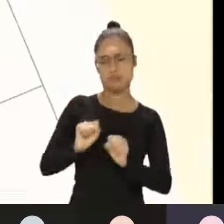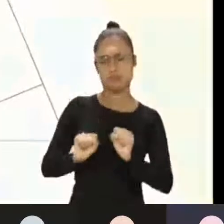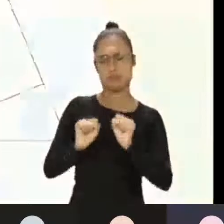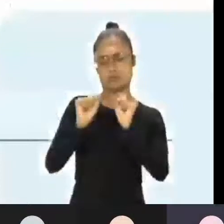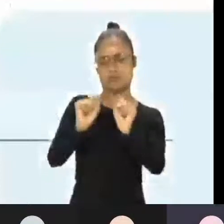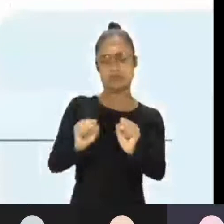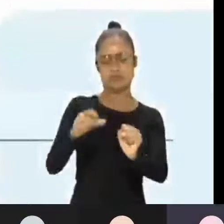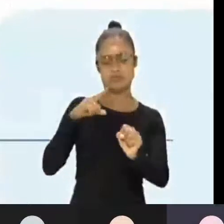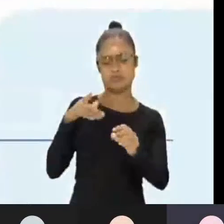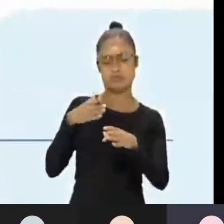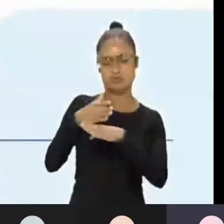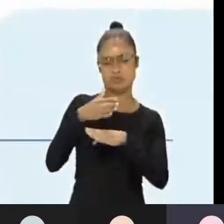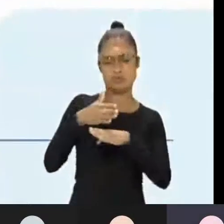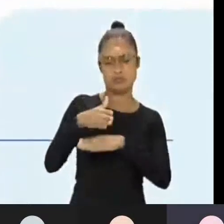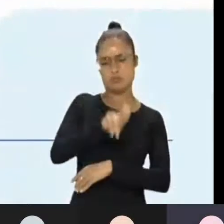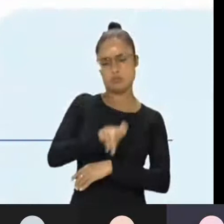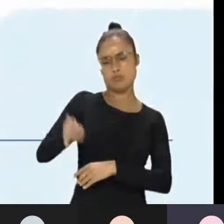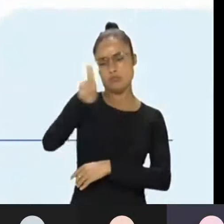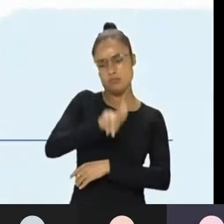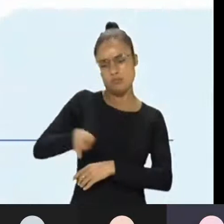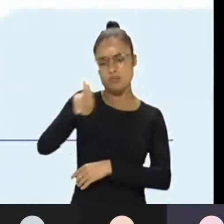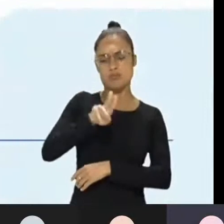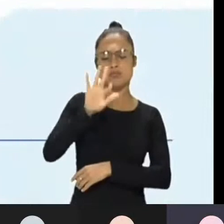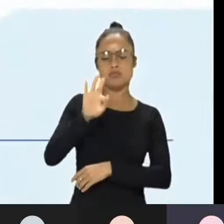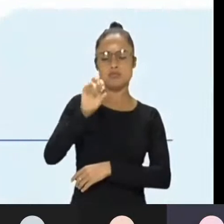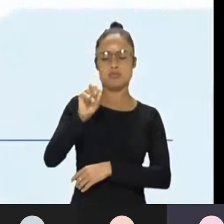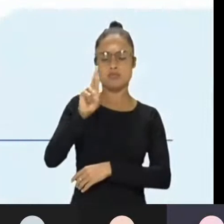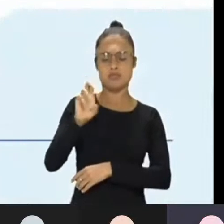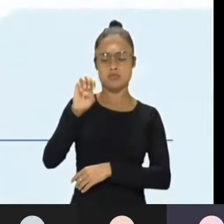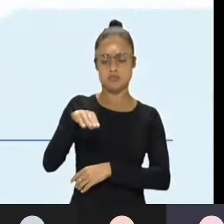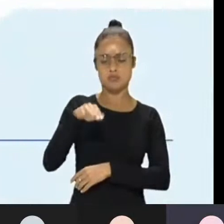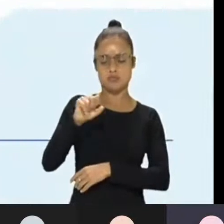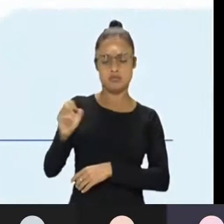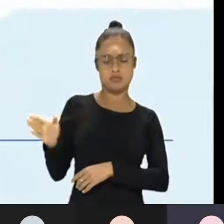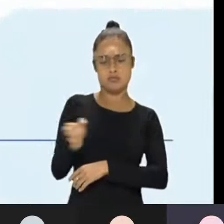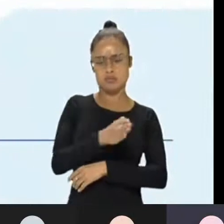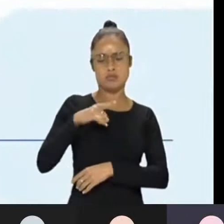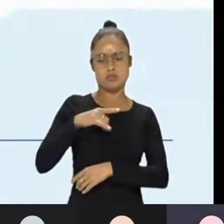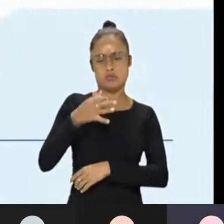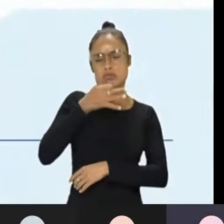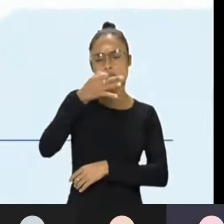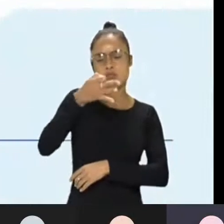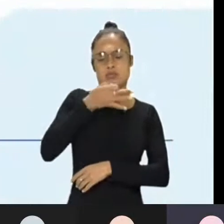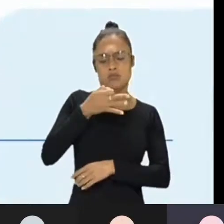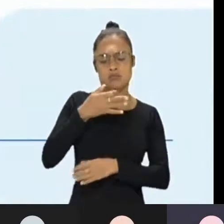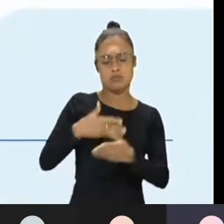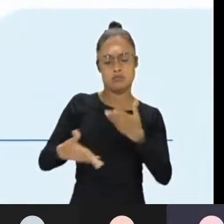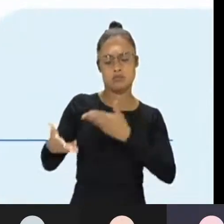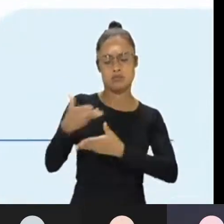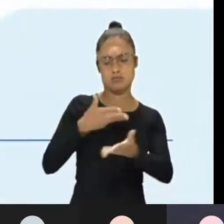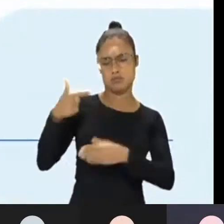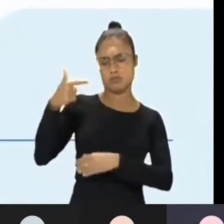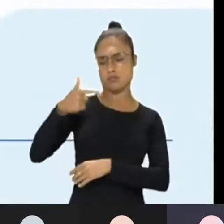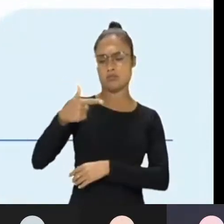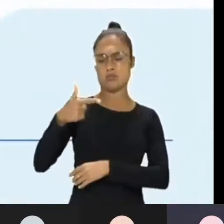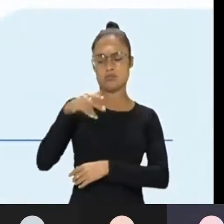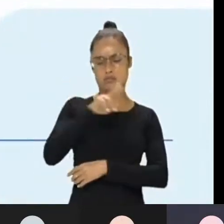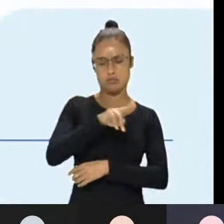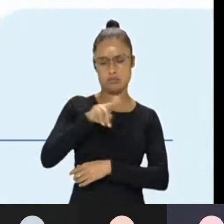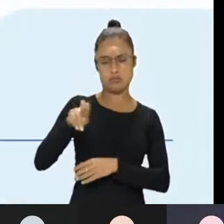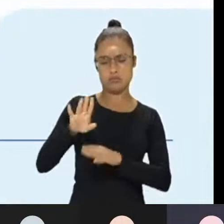você pode explorar essas formas. É o Augmente Poliedros. Escrevendo apenas o segundo nome, ele